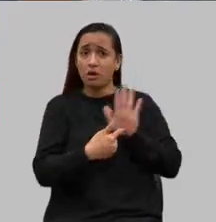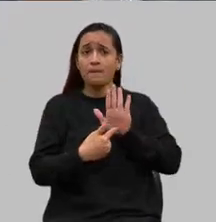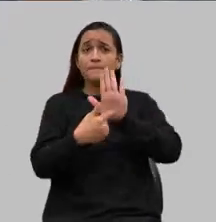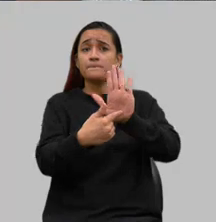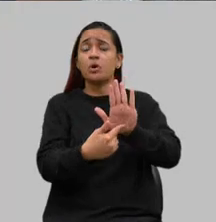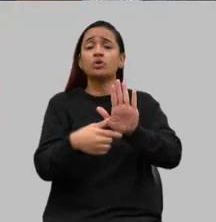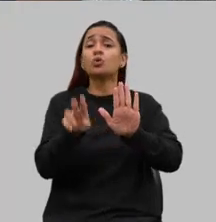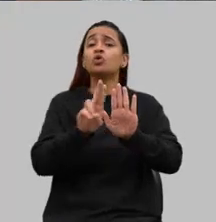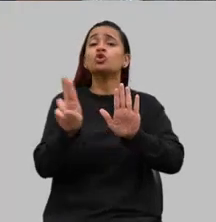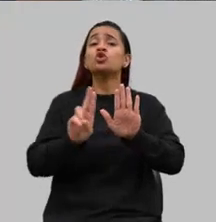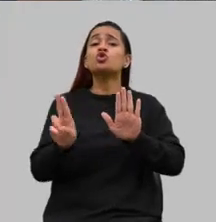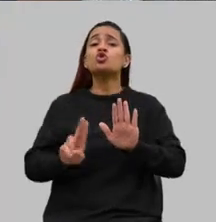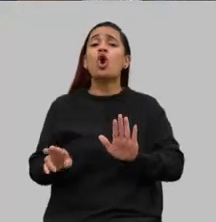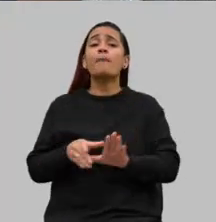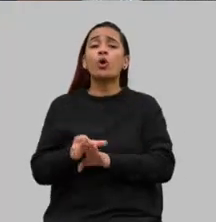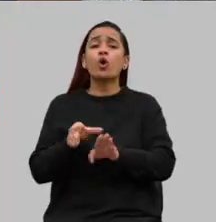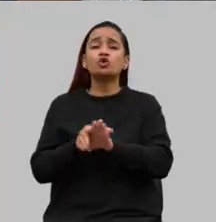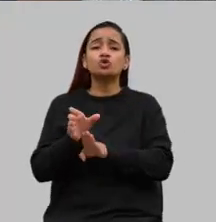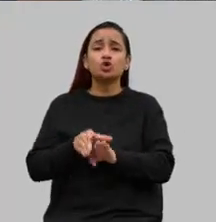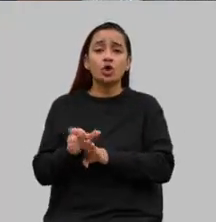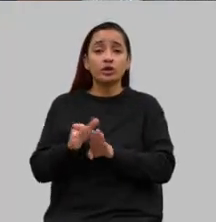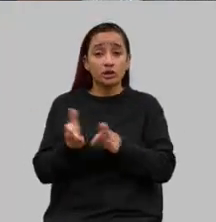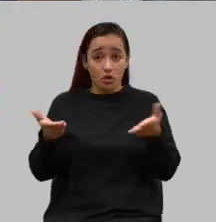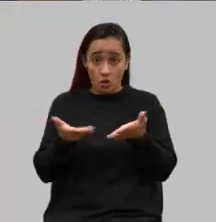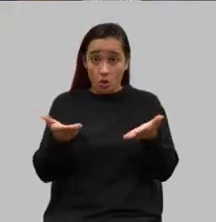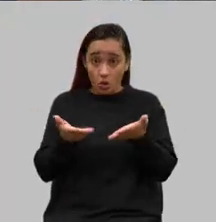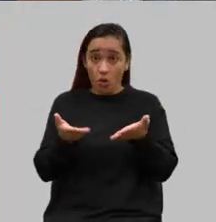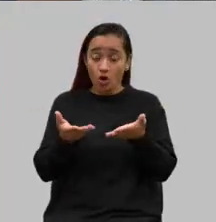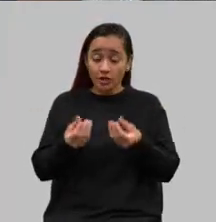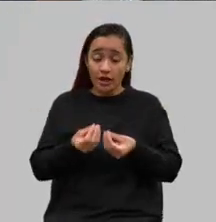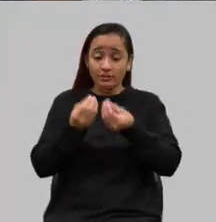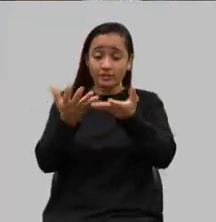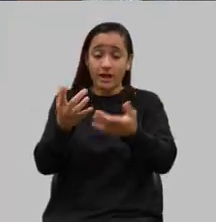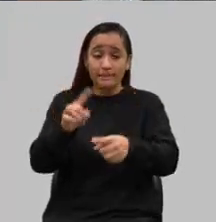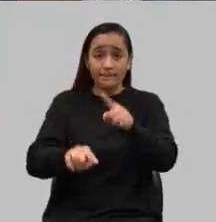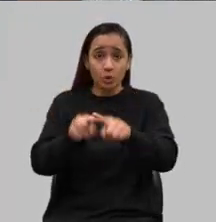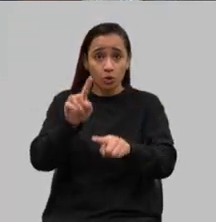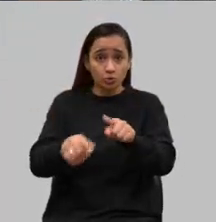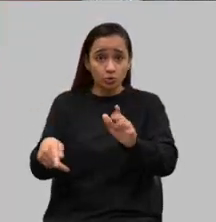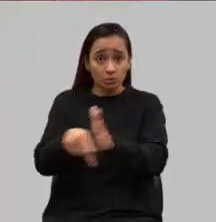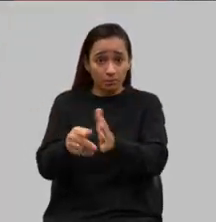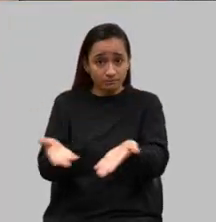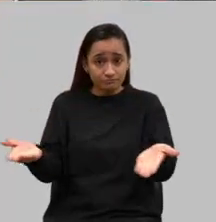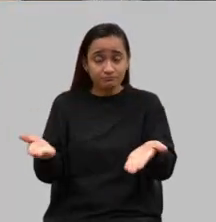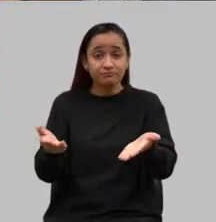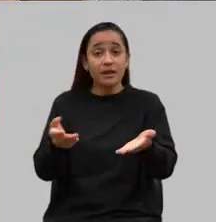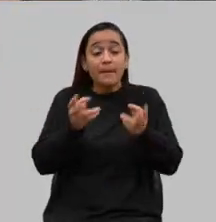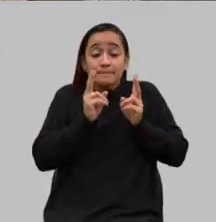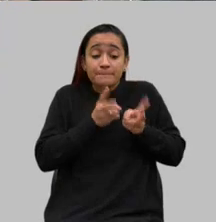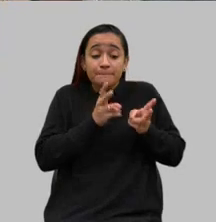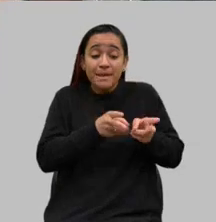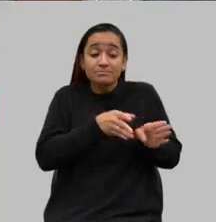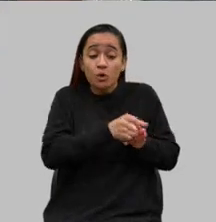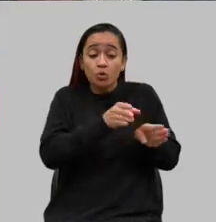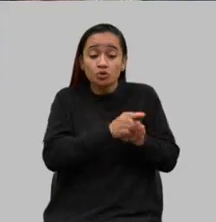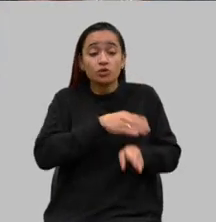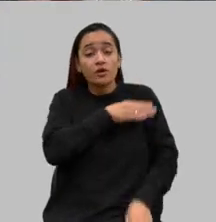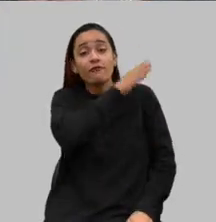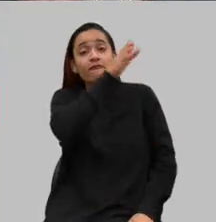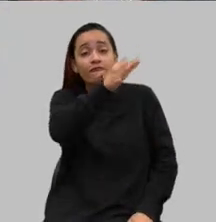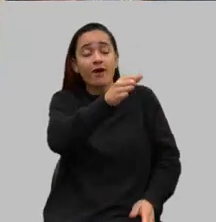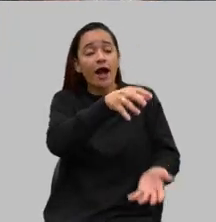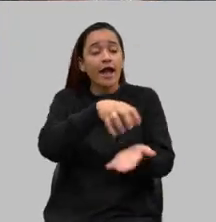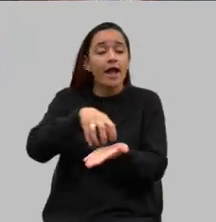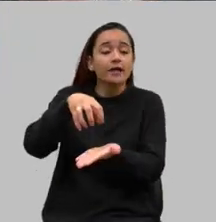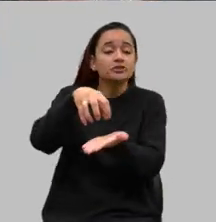consultorias que hoje entregam produtos para semad a mesma consultoria que vai às regionais que tem